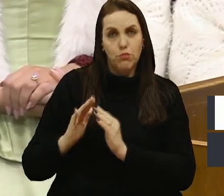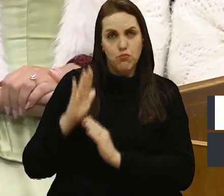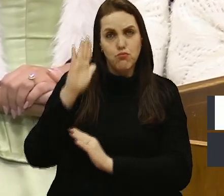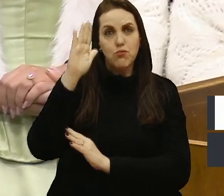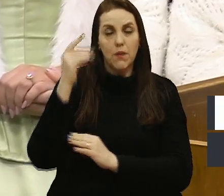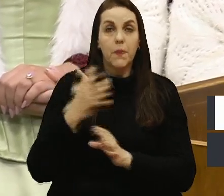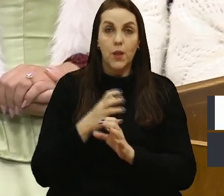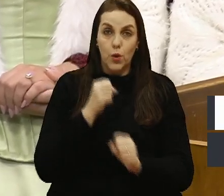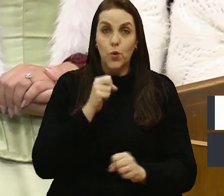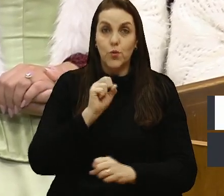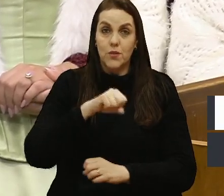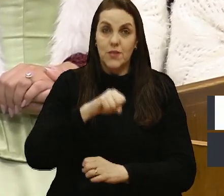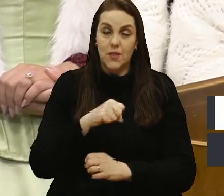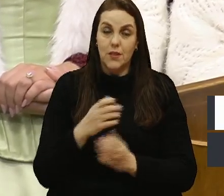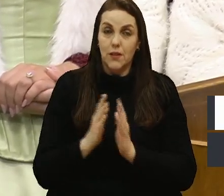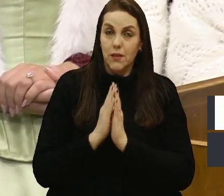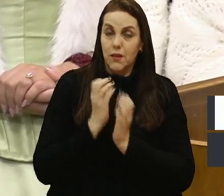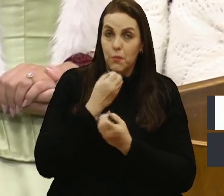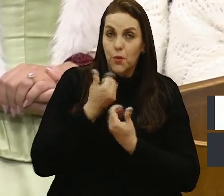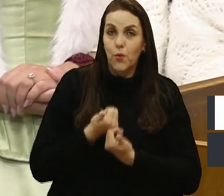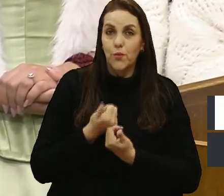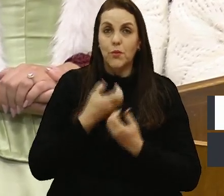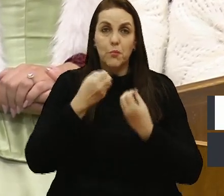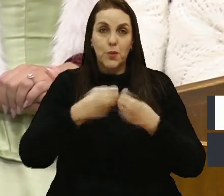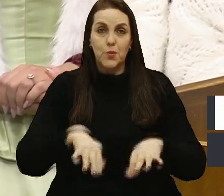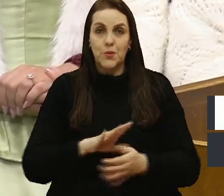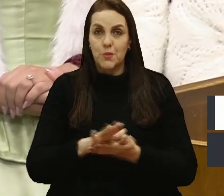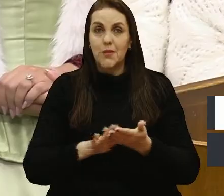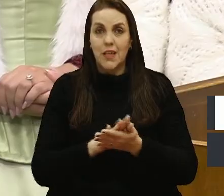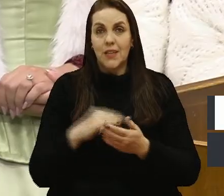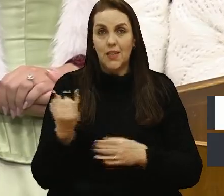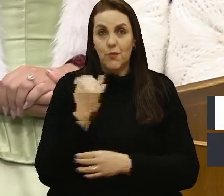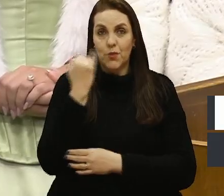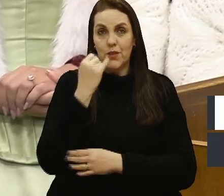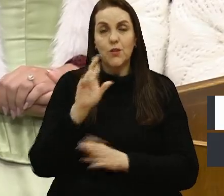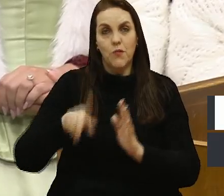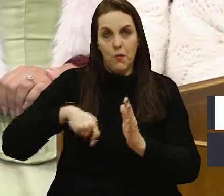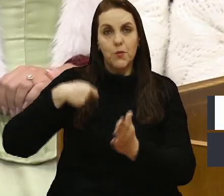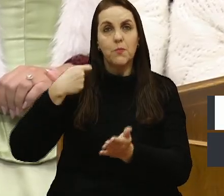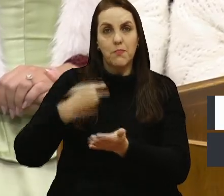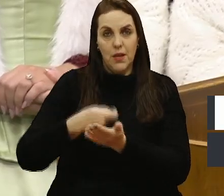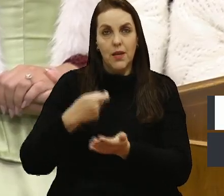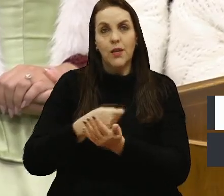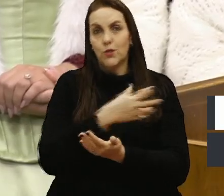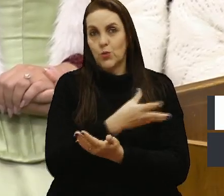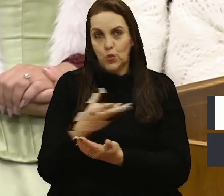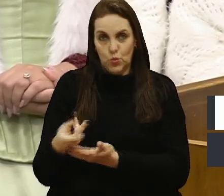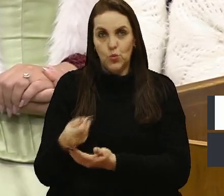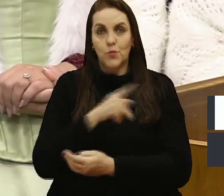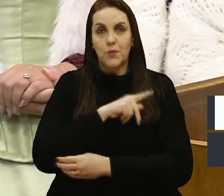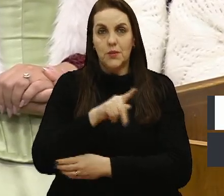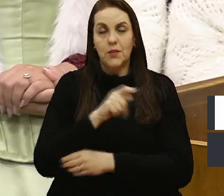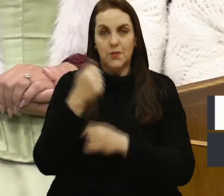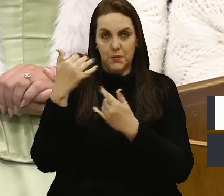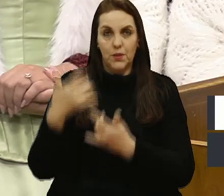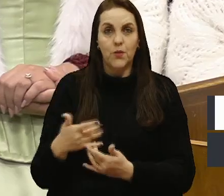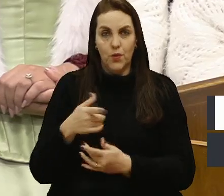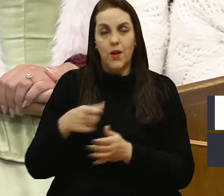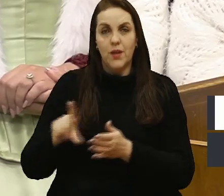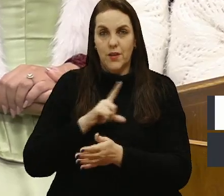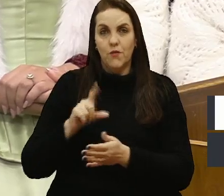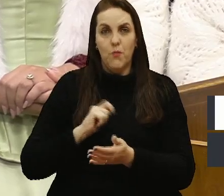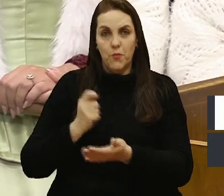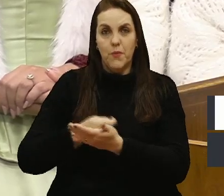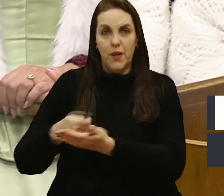lucro, que bom, não tivemos prejuízo, isso é muito importante, e pagaremos, como o presidente falou, o restante que nós devemos pagar. Então, nós estamos